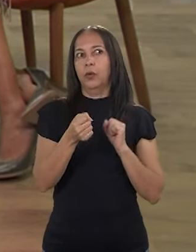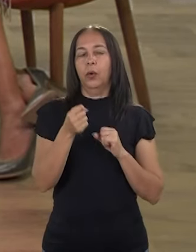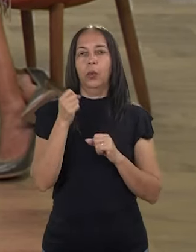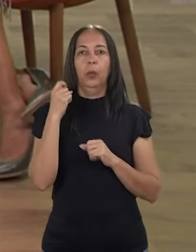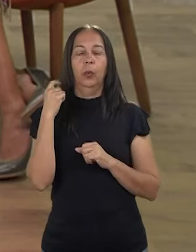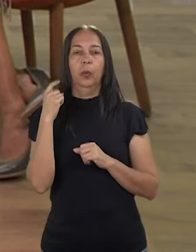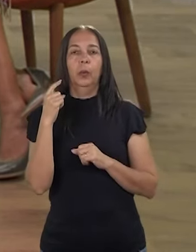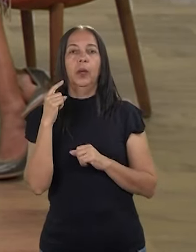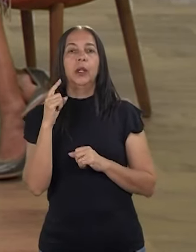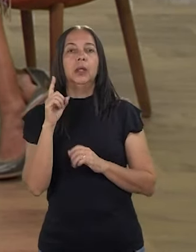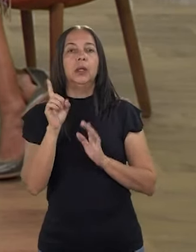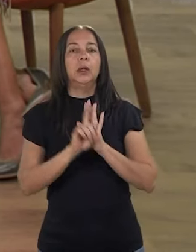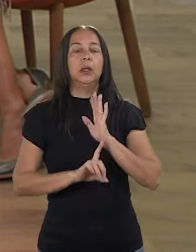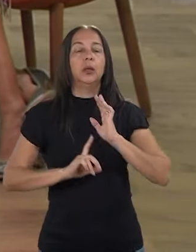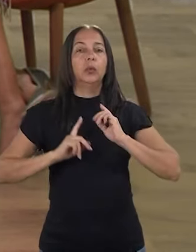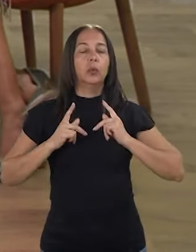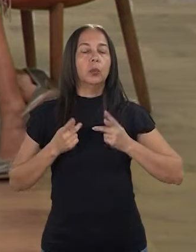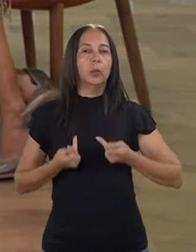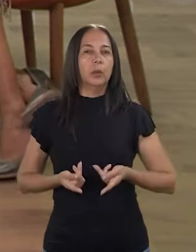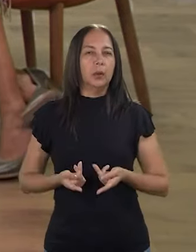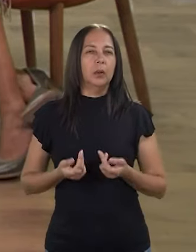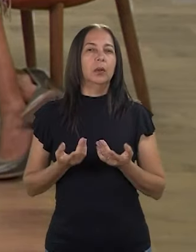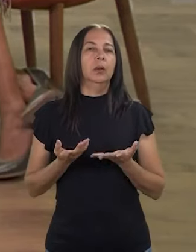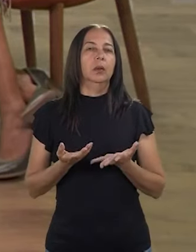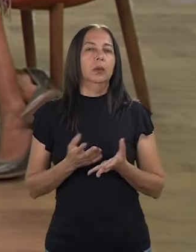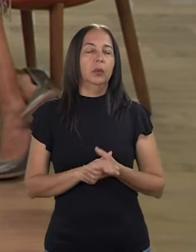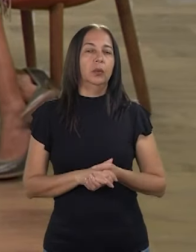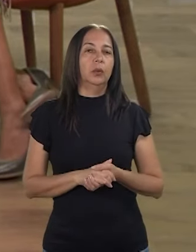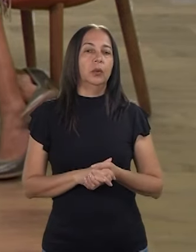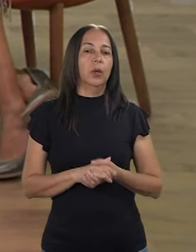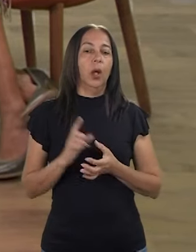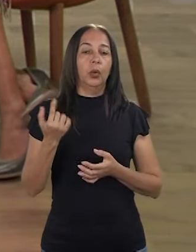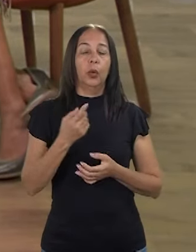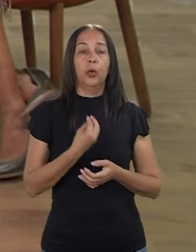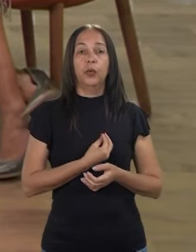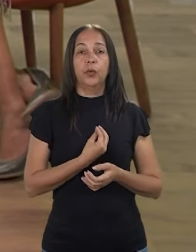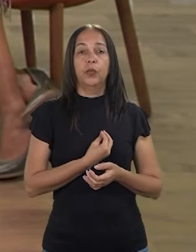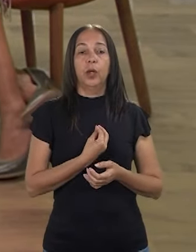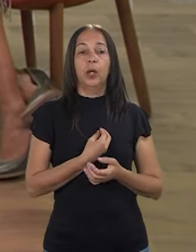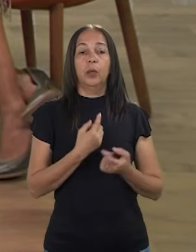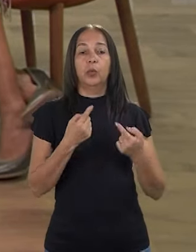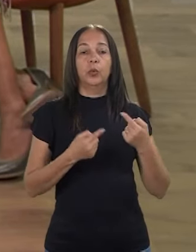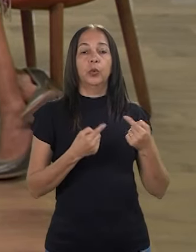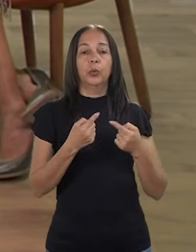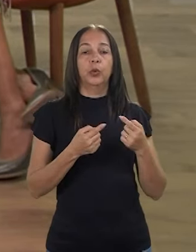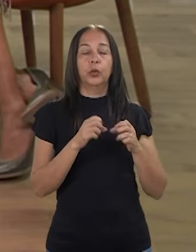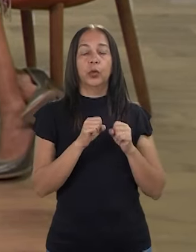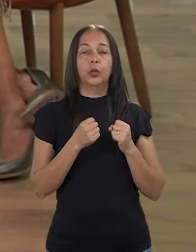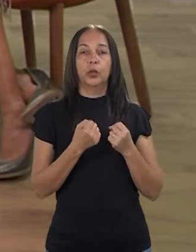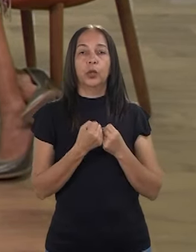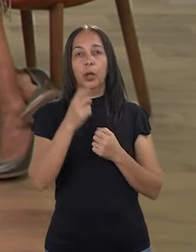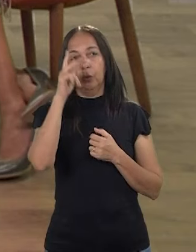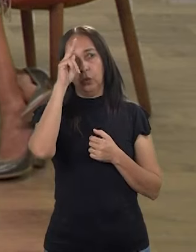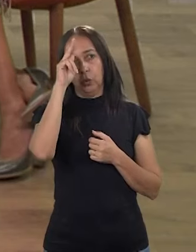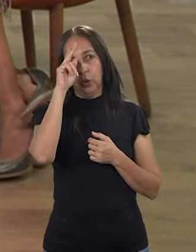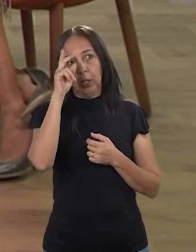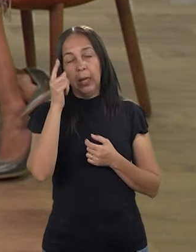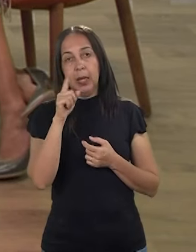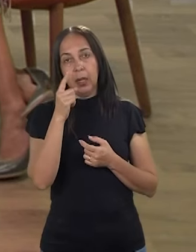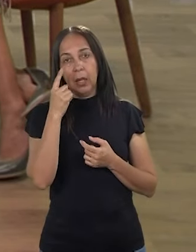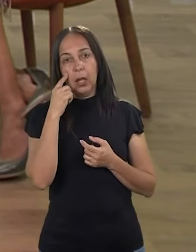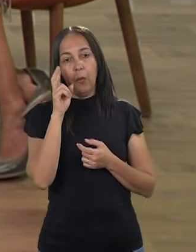sobre um direito sem falar do outro a a gente tá no momento político né histórico e social que é a revisão do Plano Nacional de